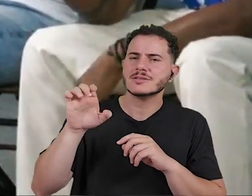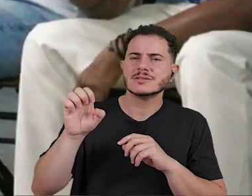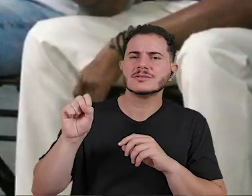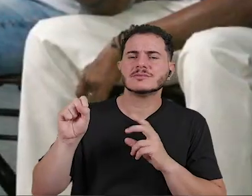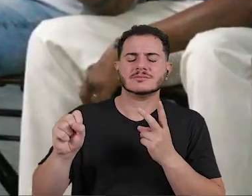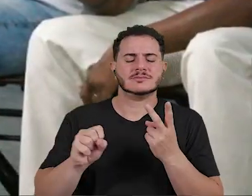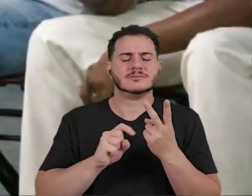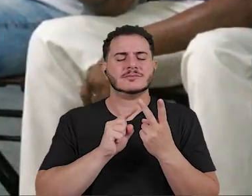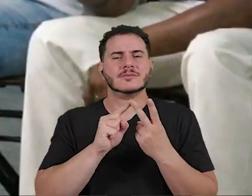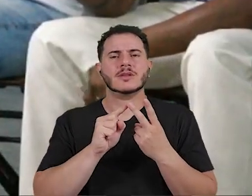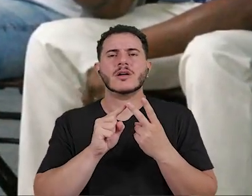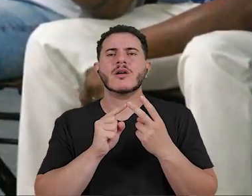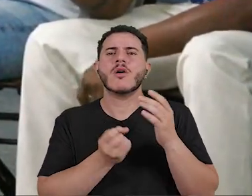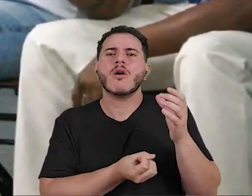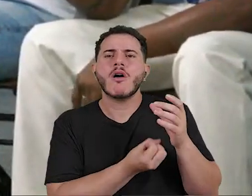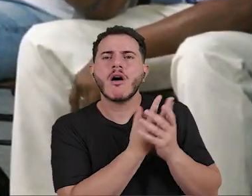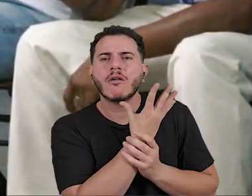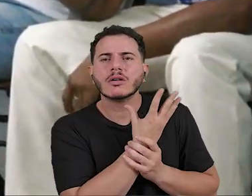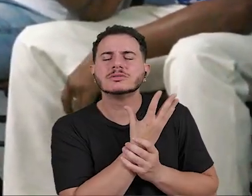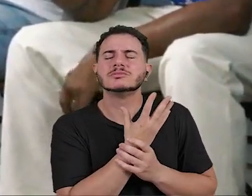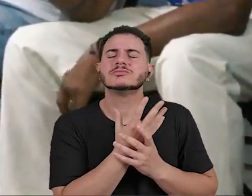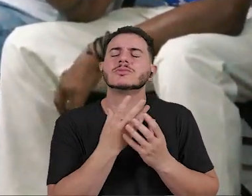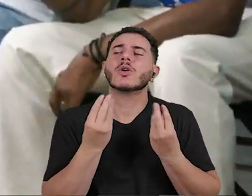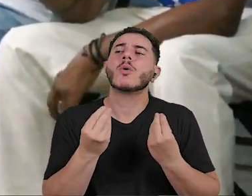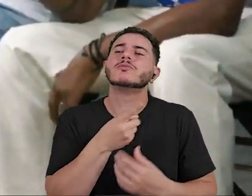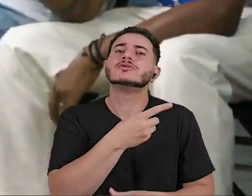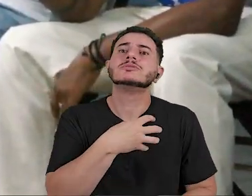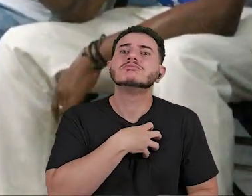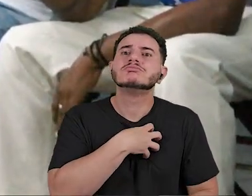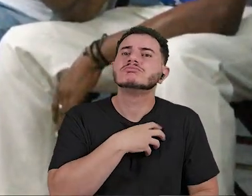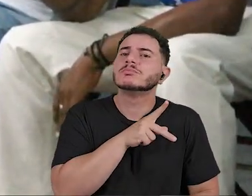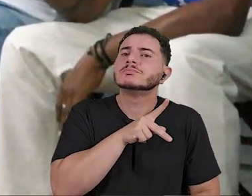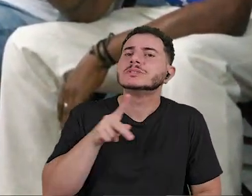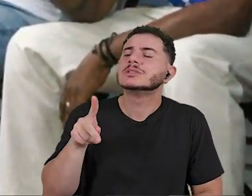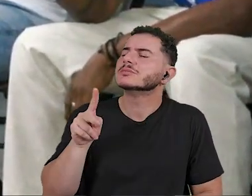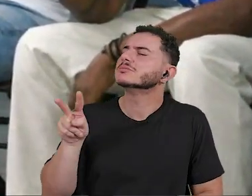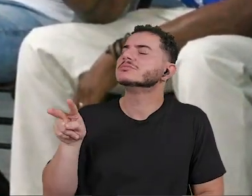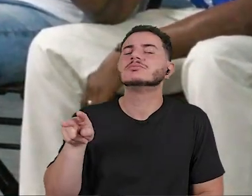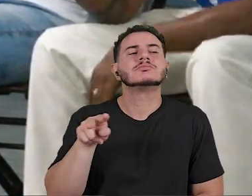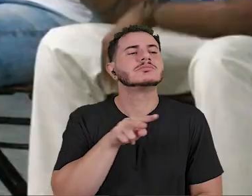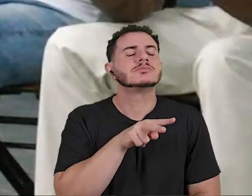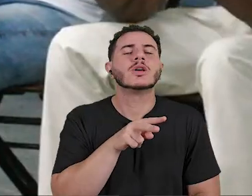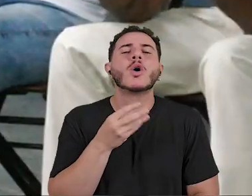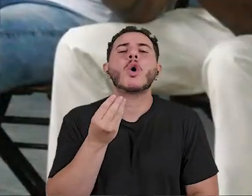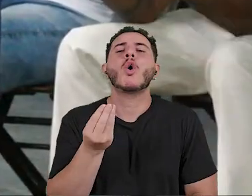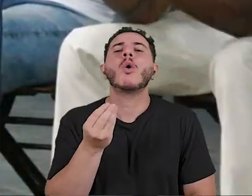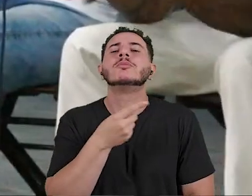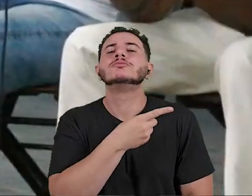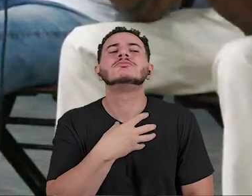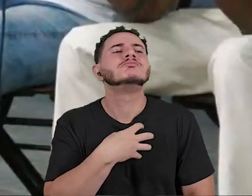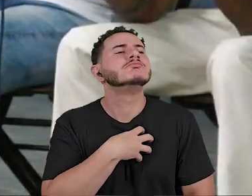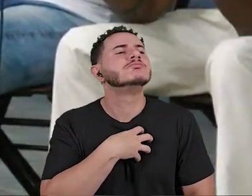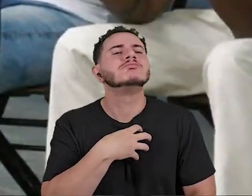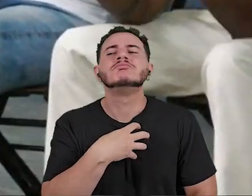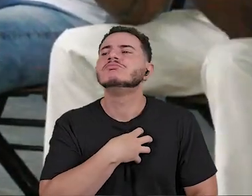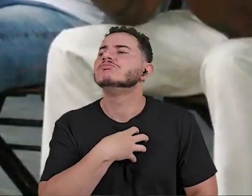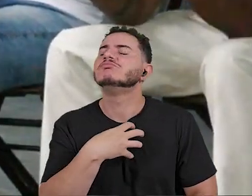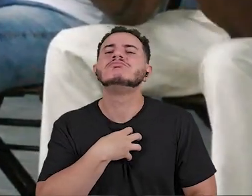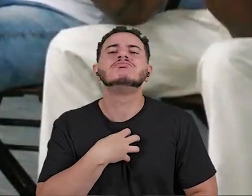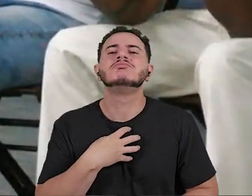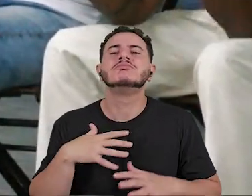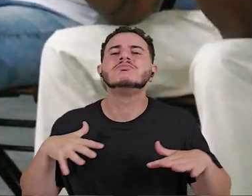que vocês lidaram com essa passagem de